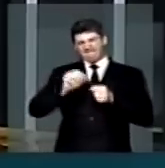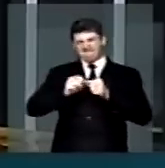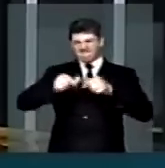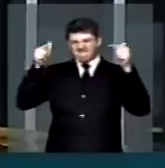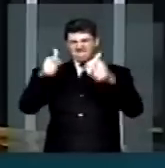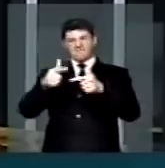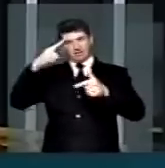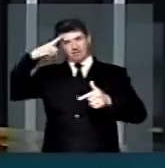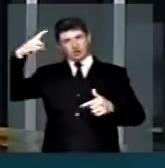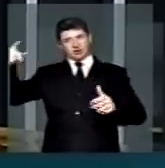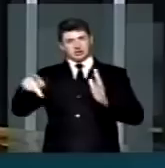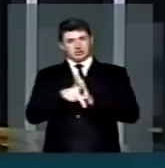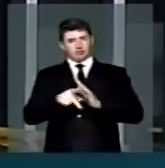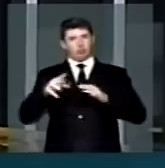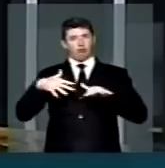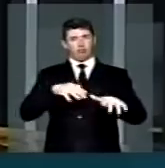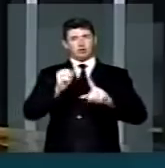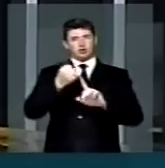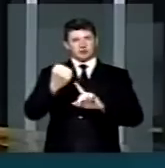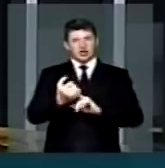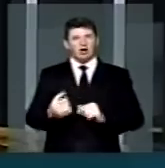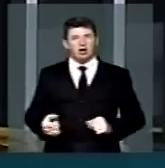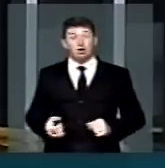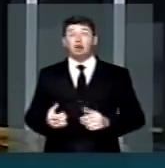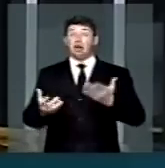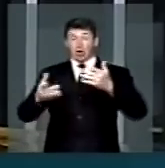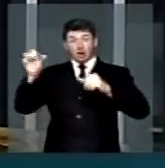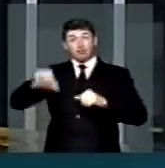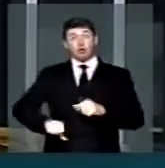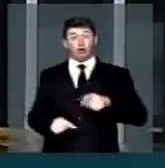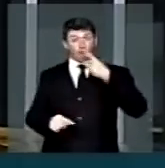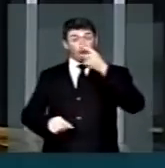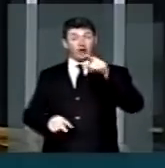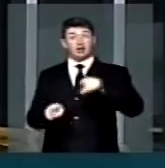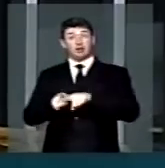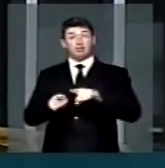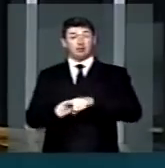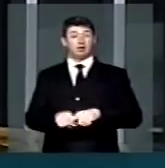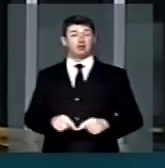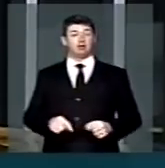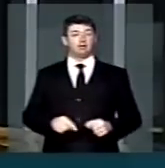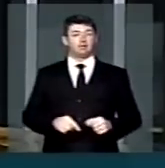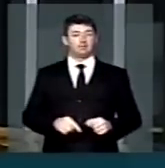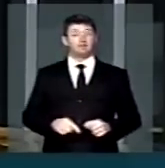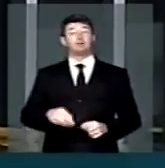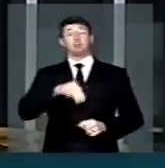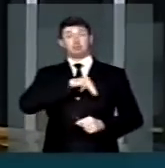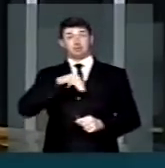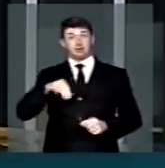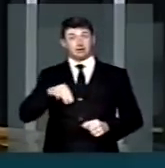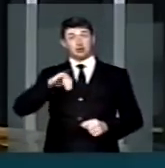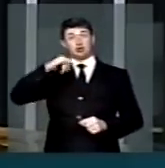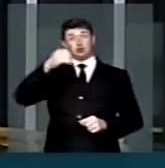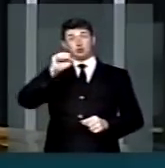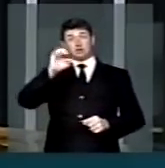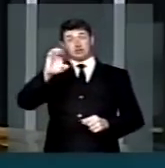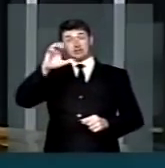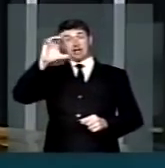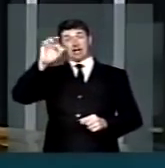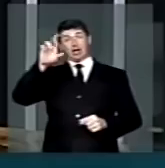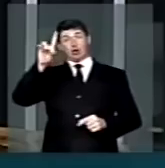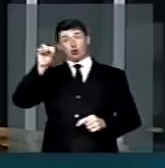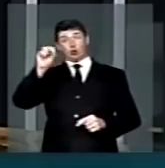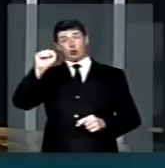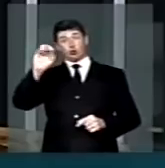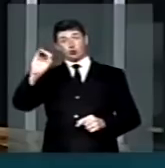os movimentos sociais. Pior ainda, e agora quero dizer, senhor presidente, que o ministro José Eduardo